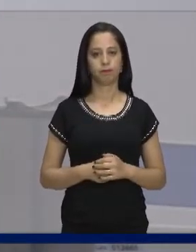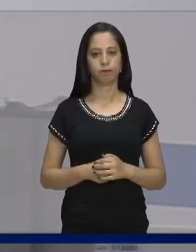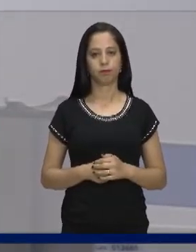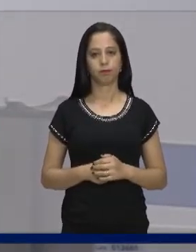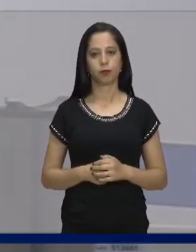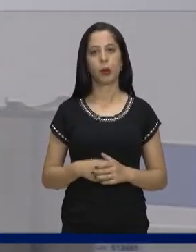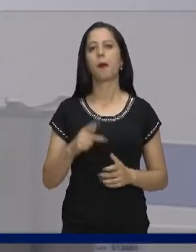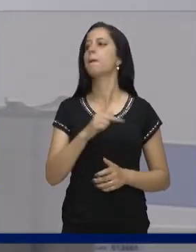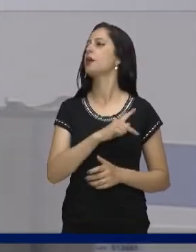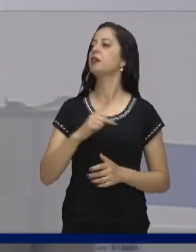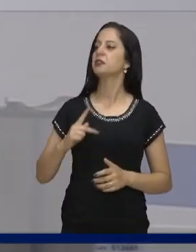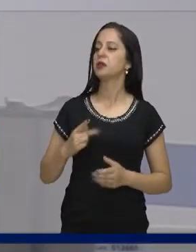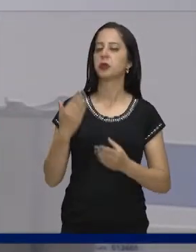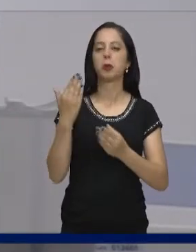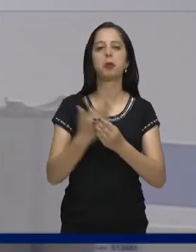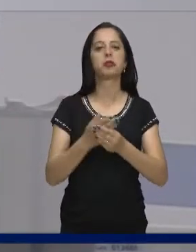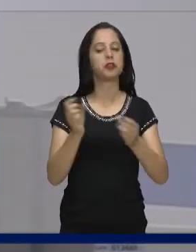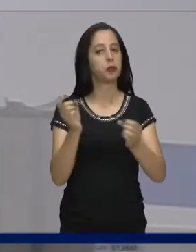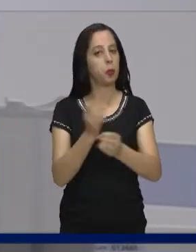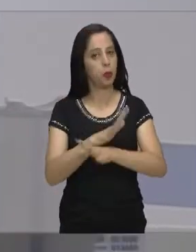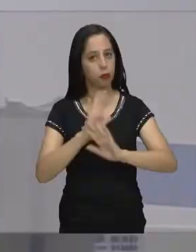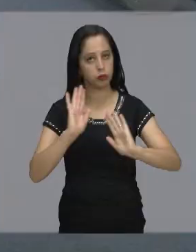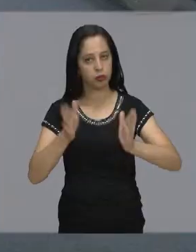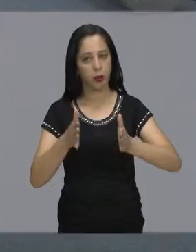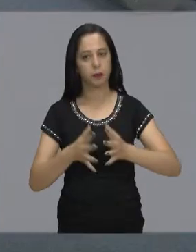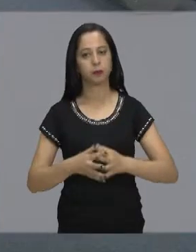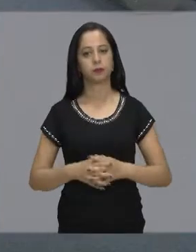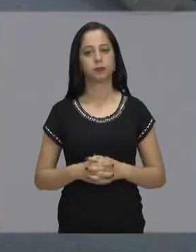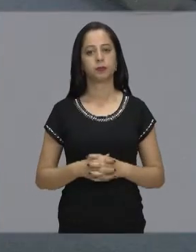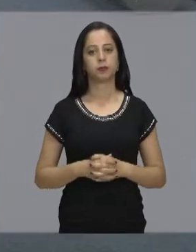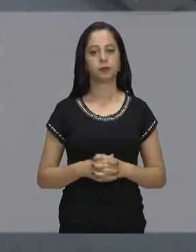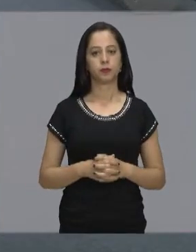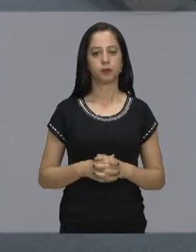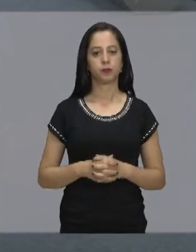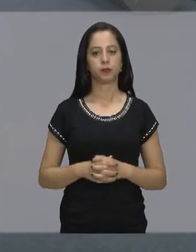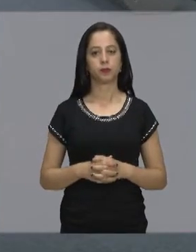Senhor presidente, são esses processos da leitura do dia de hoje.